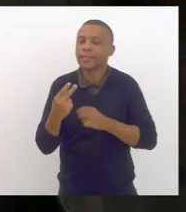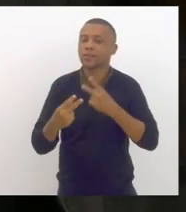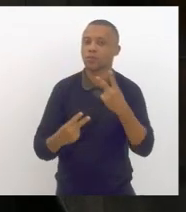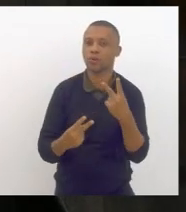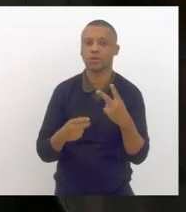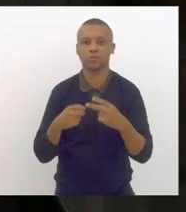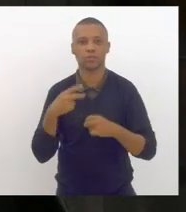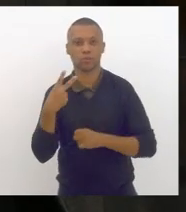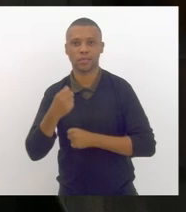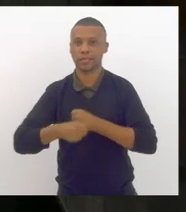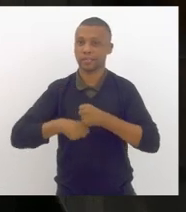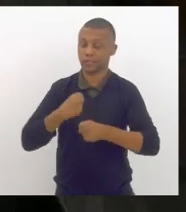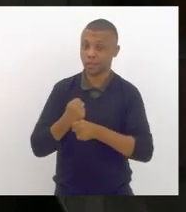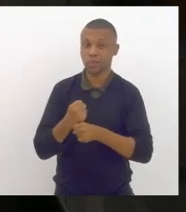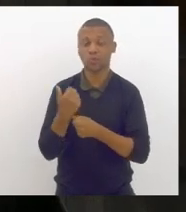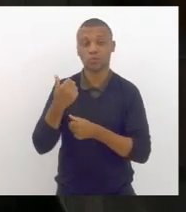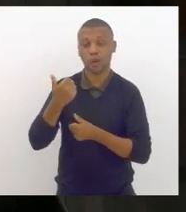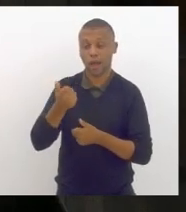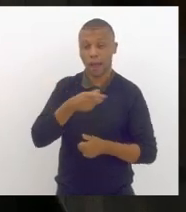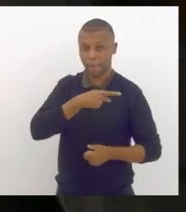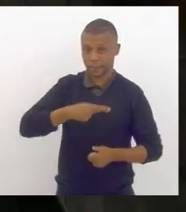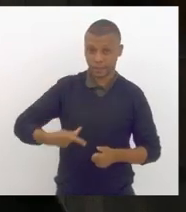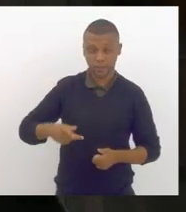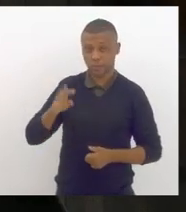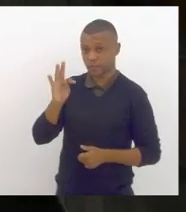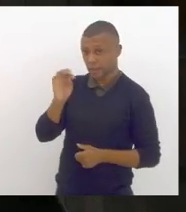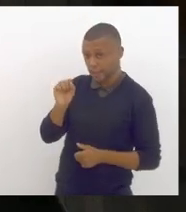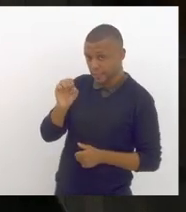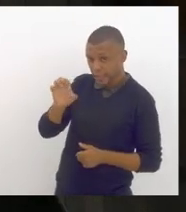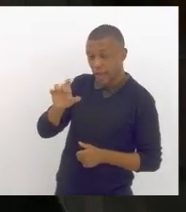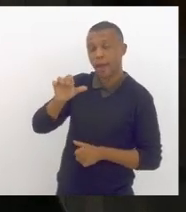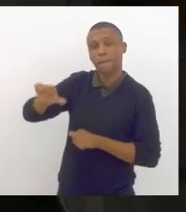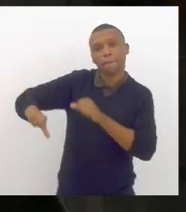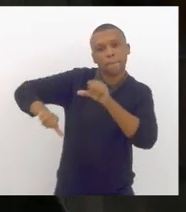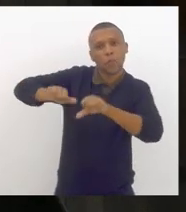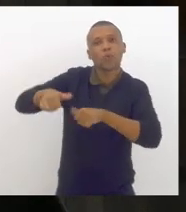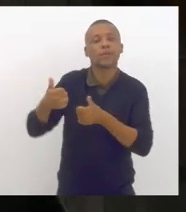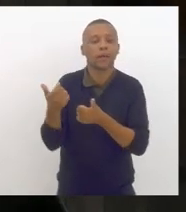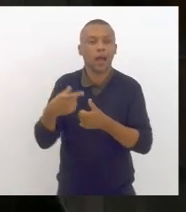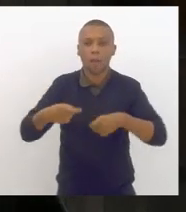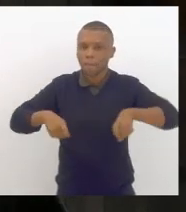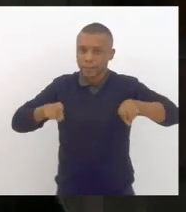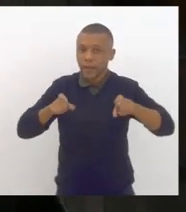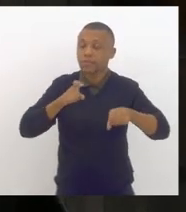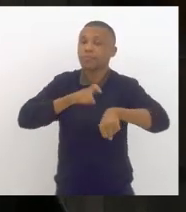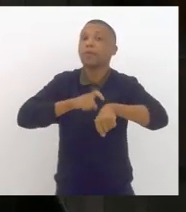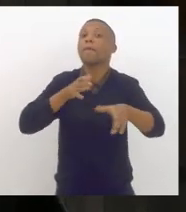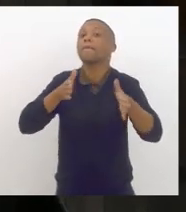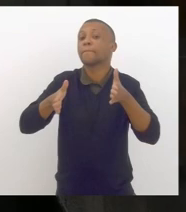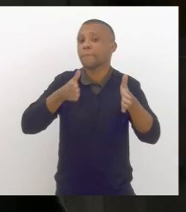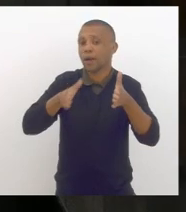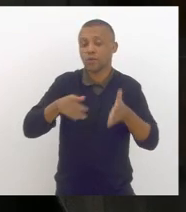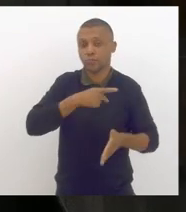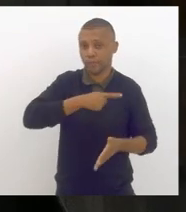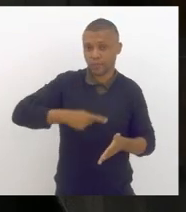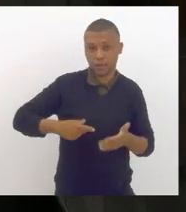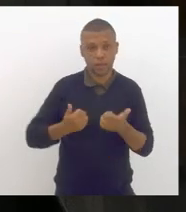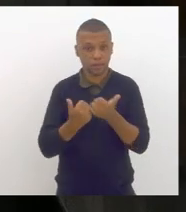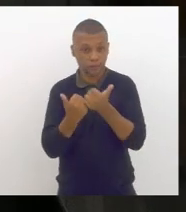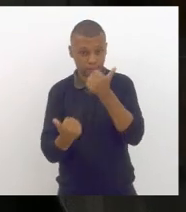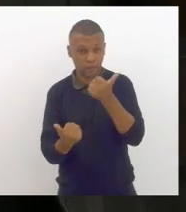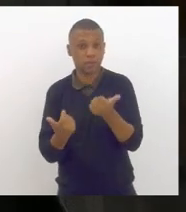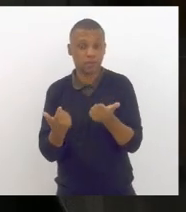alterna ali a presidência do TSE para esquece a duração do mandato dos presidentes vice-presidentes então aqui é uma rotina mais o ato de ontem